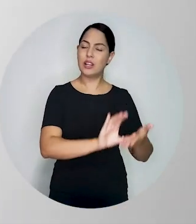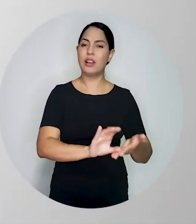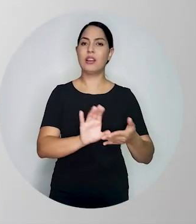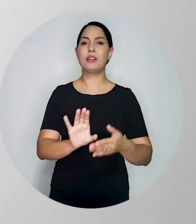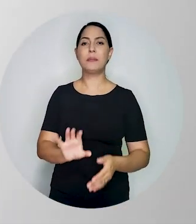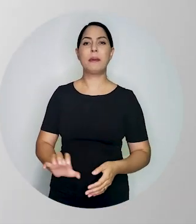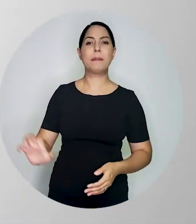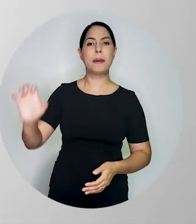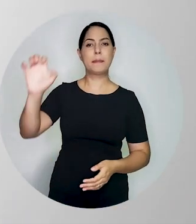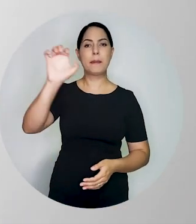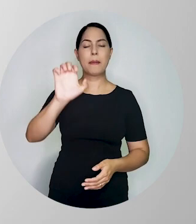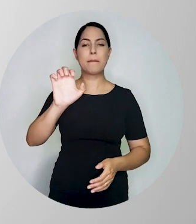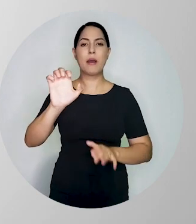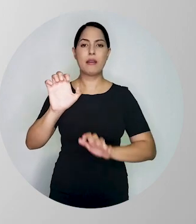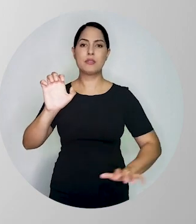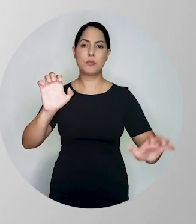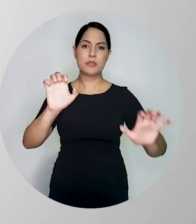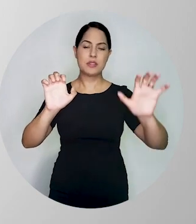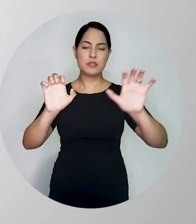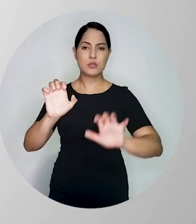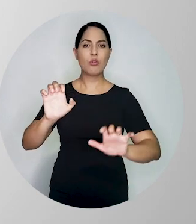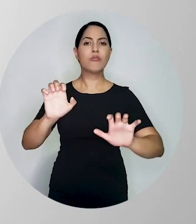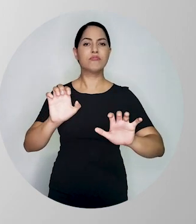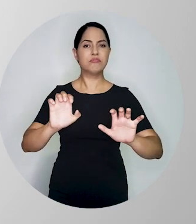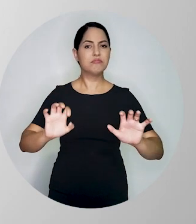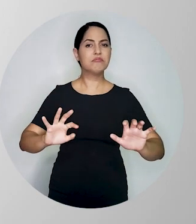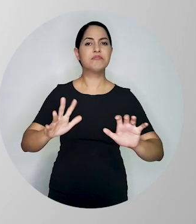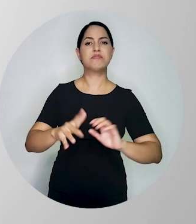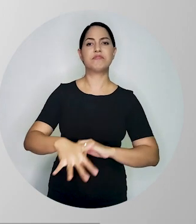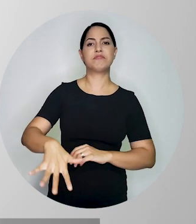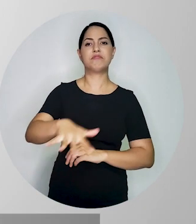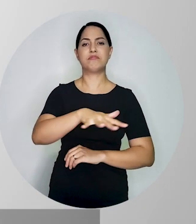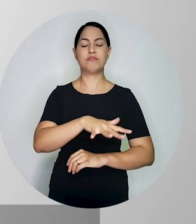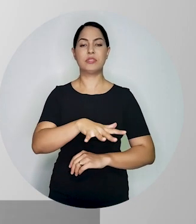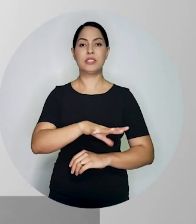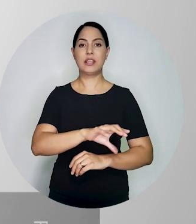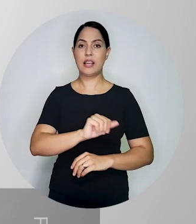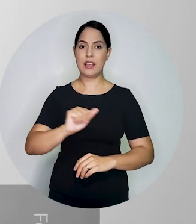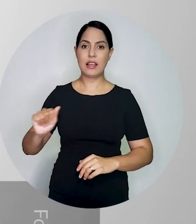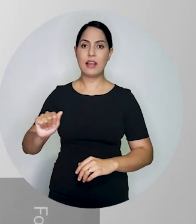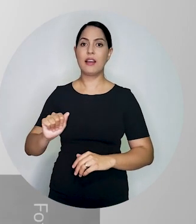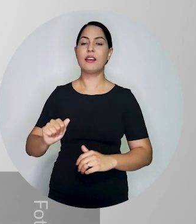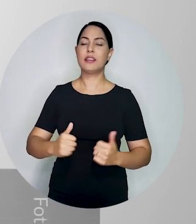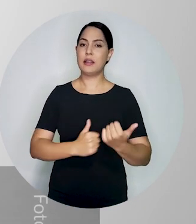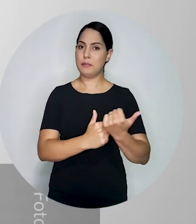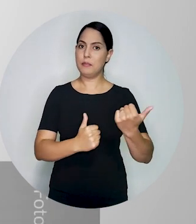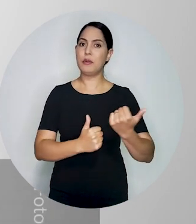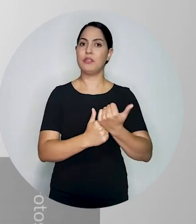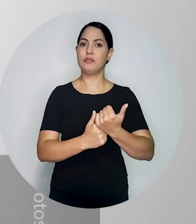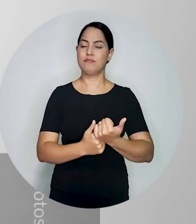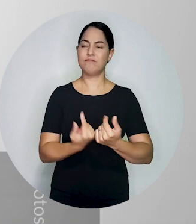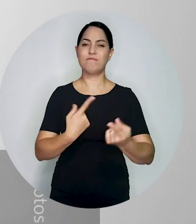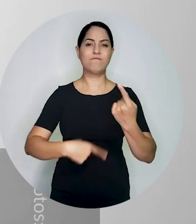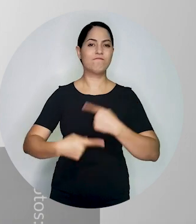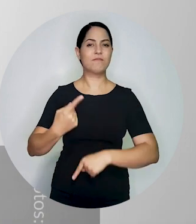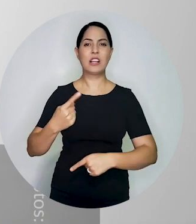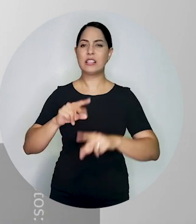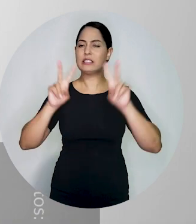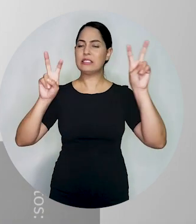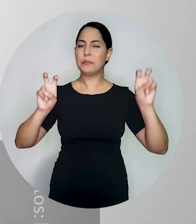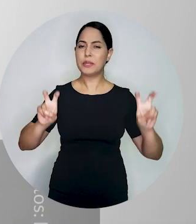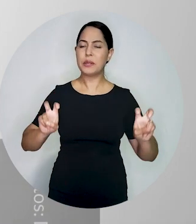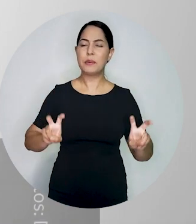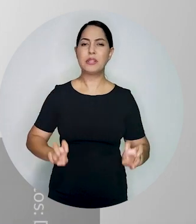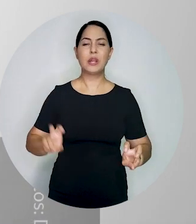federais, estaduais e de subseções, presidentes de seccionais, de subseções e de caixas de assistência, foi possível avançarmos